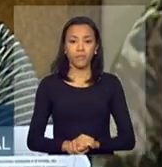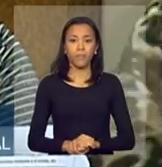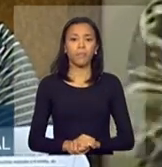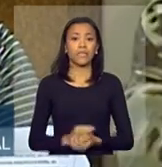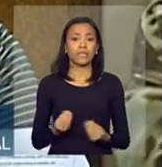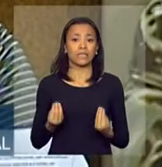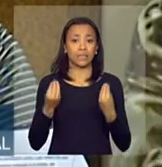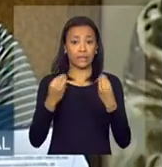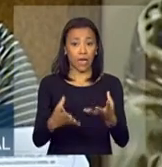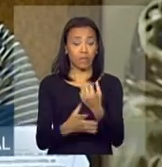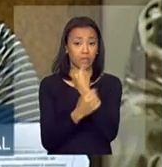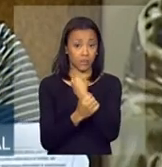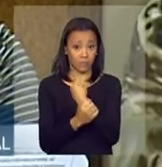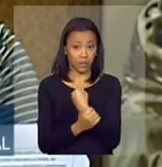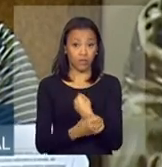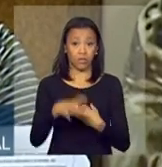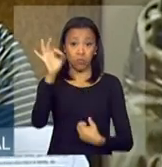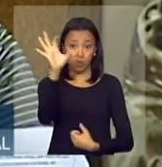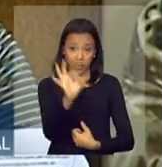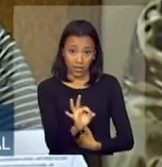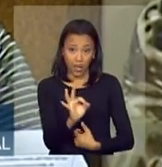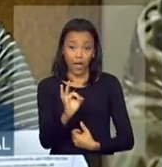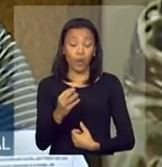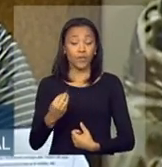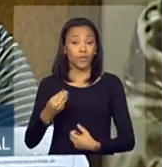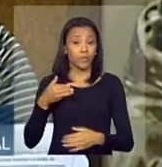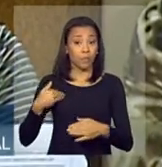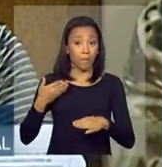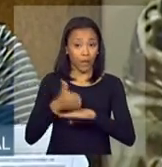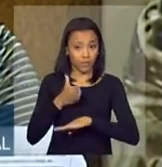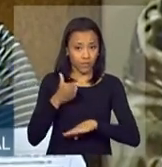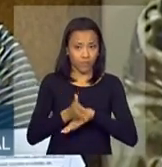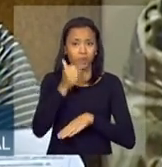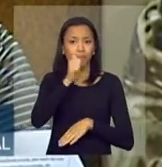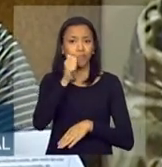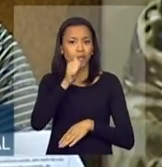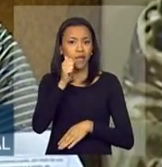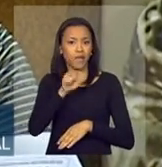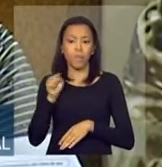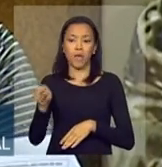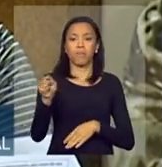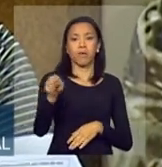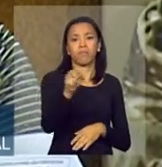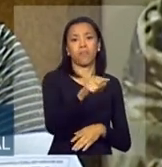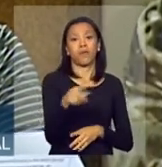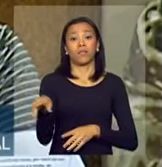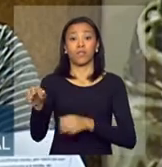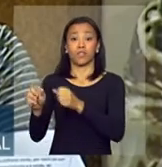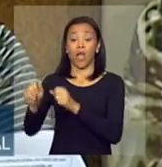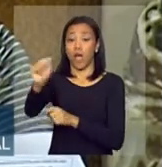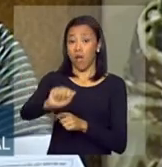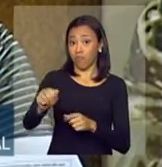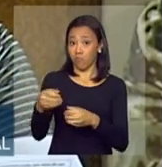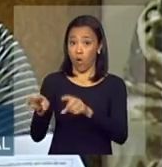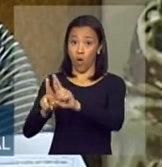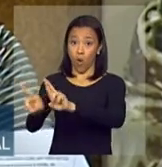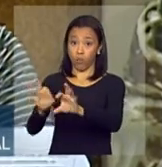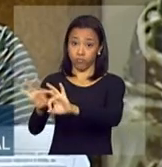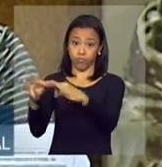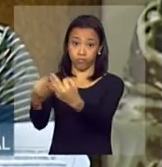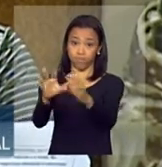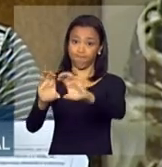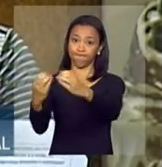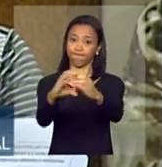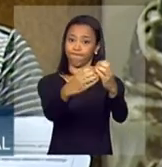assegurar um percentual mínimo de participação das mulheres nas organizações atendidas, pois não garante o